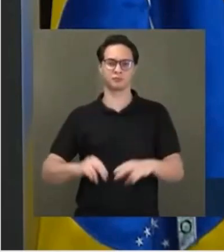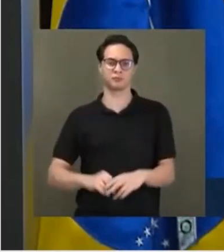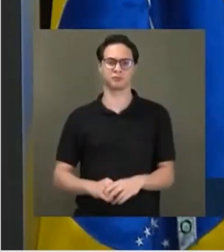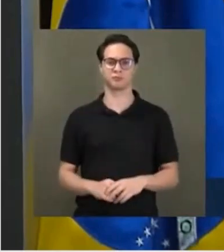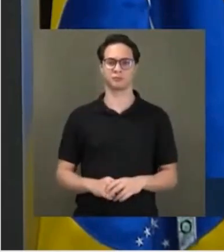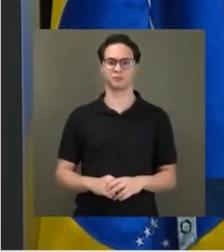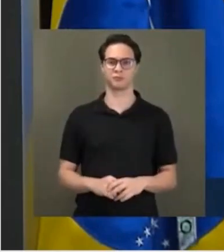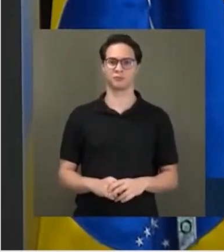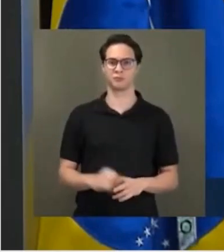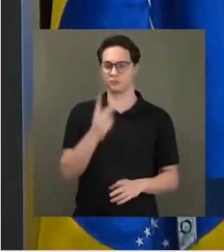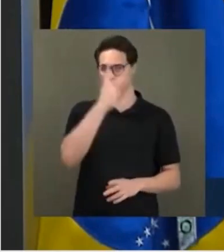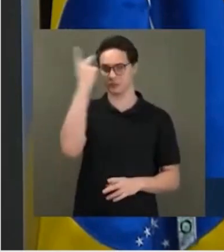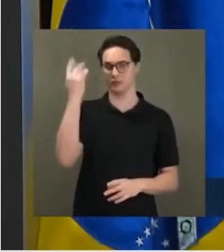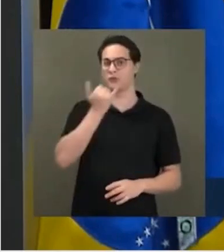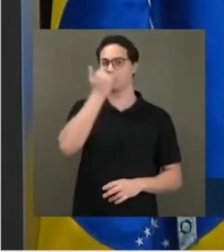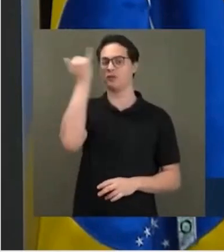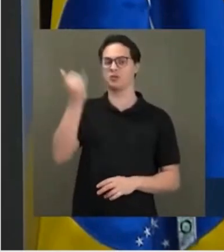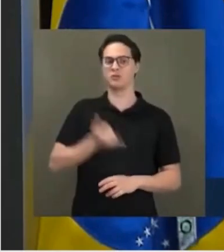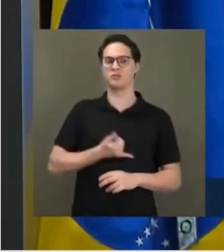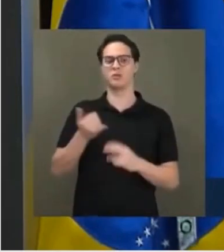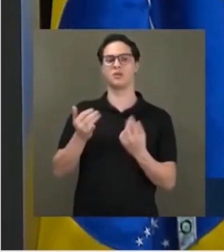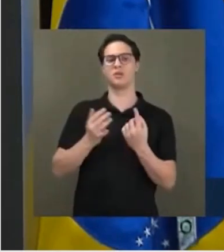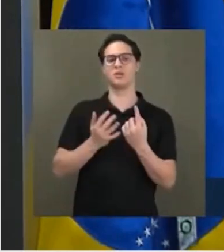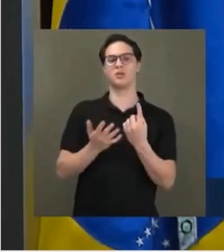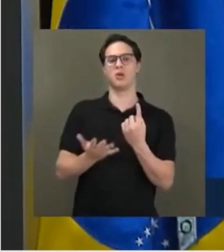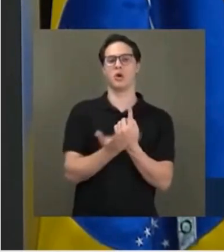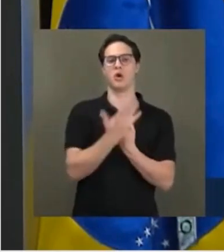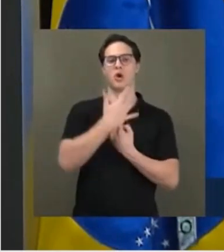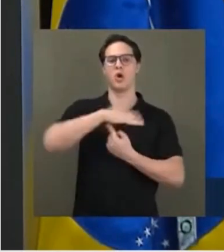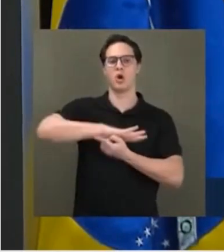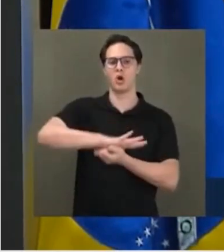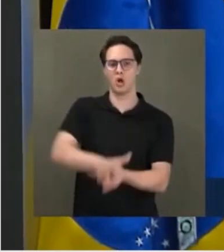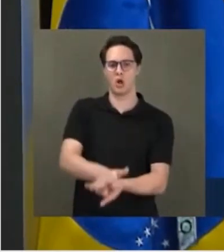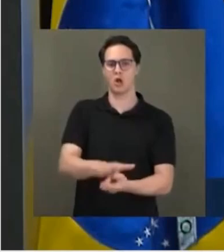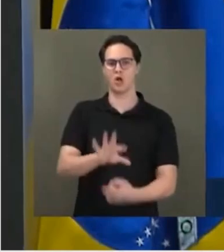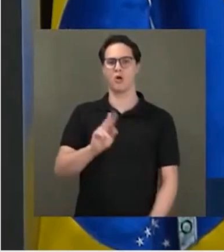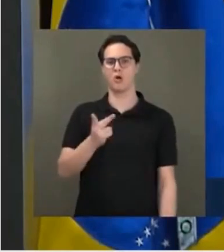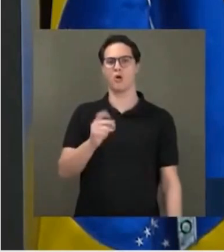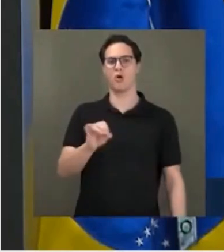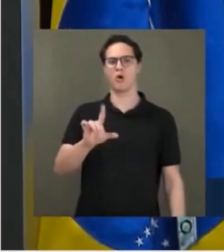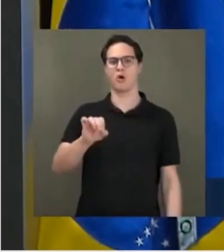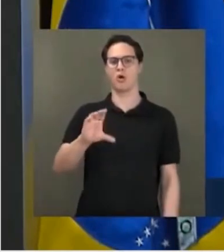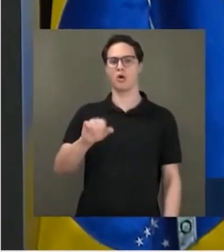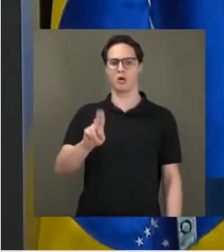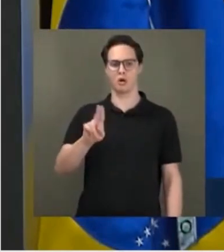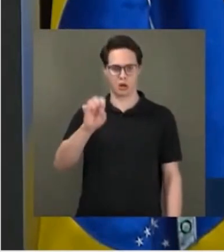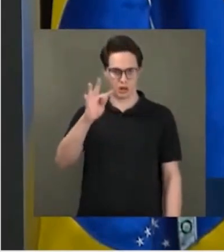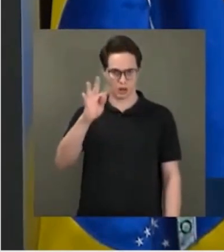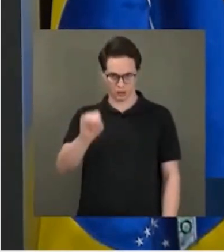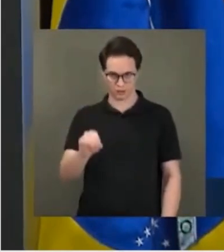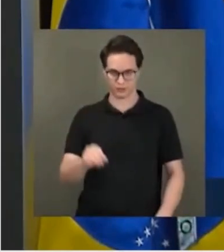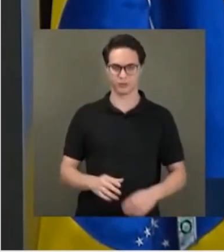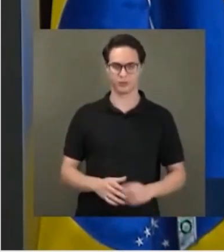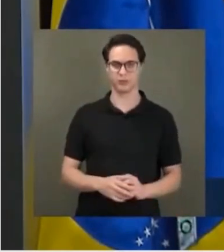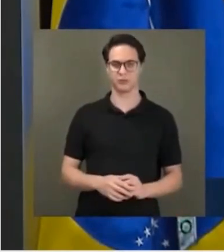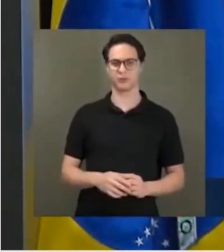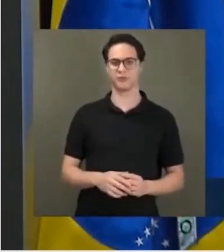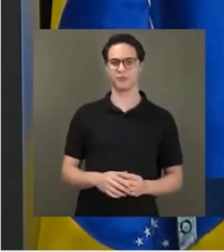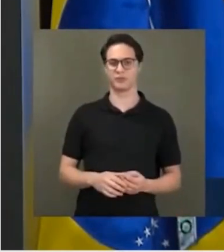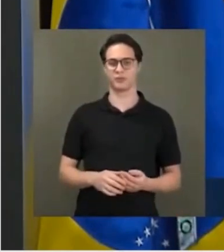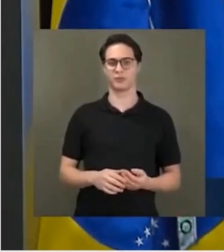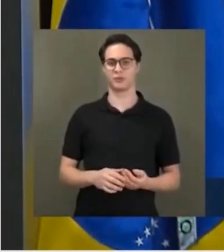para com as vítimas do holocausto e suas famílias o holocausto foi um dos